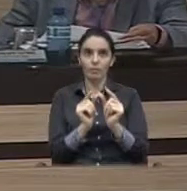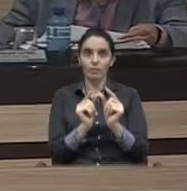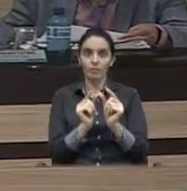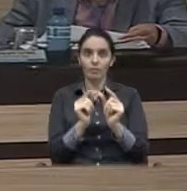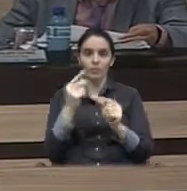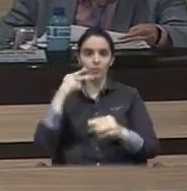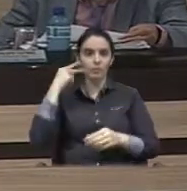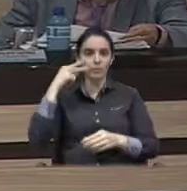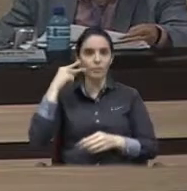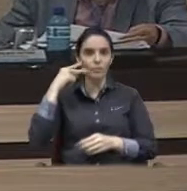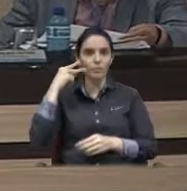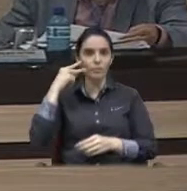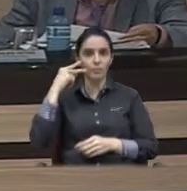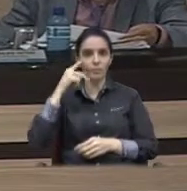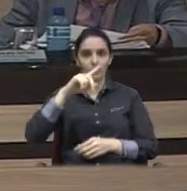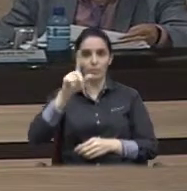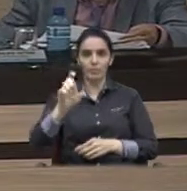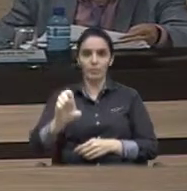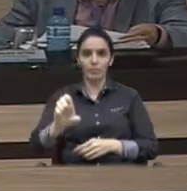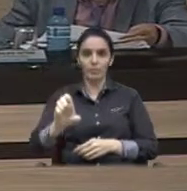Vereador José Roberto Bernardo.